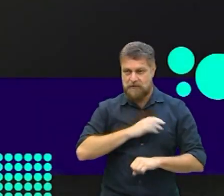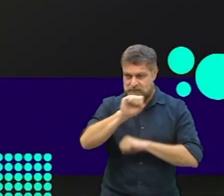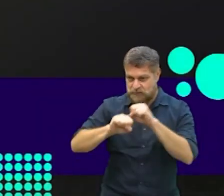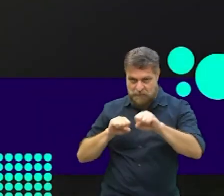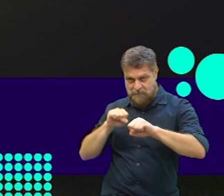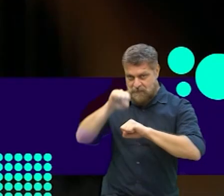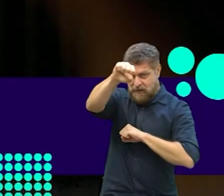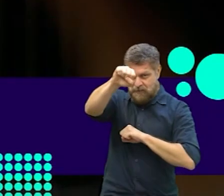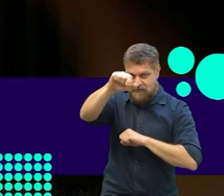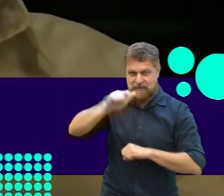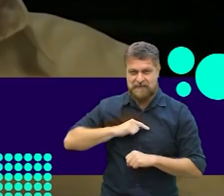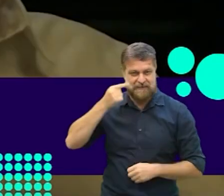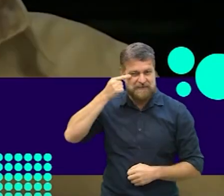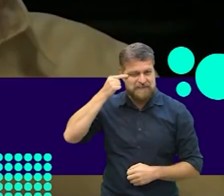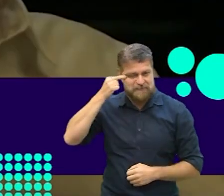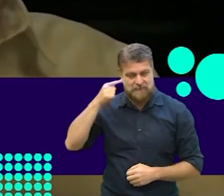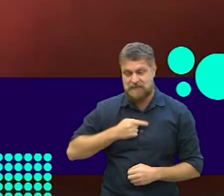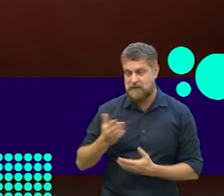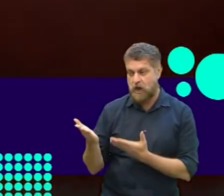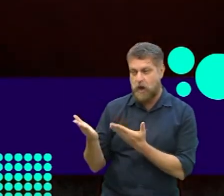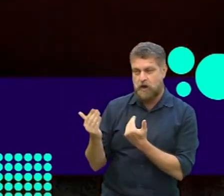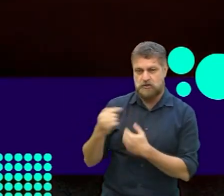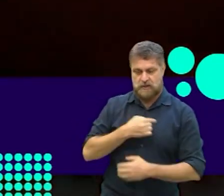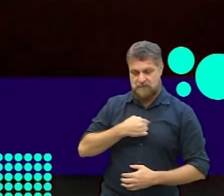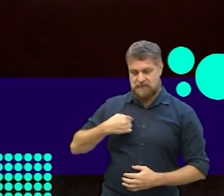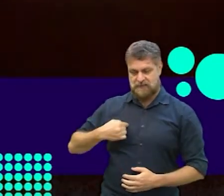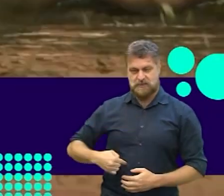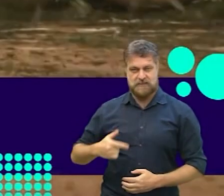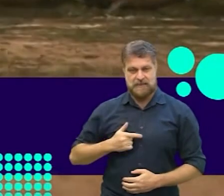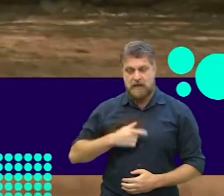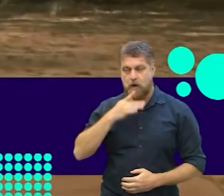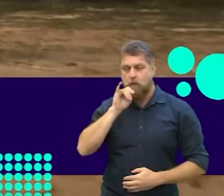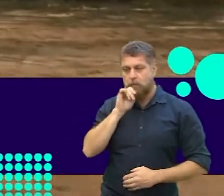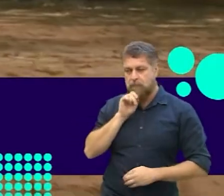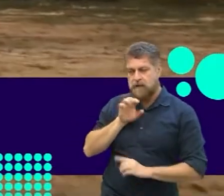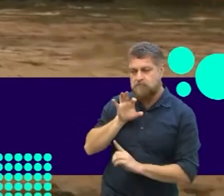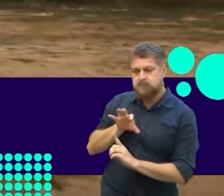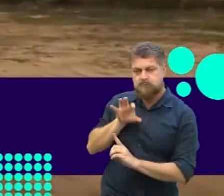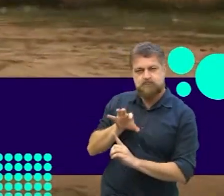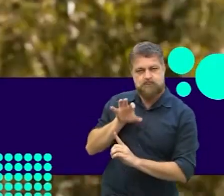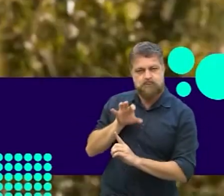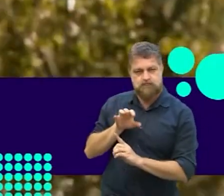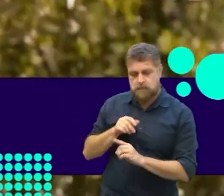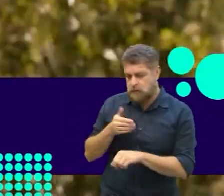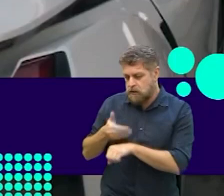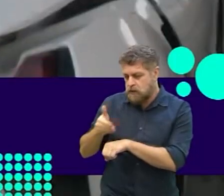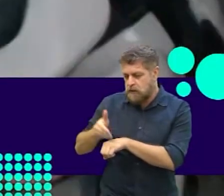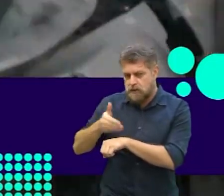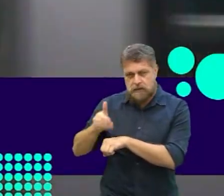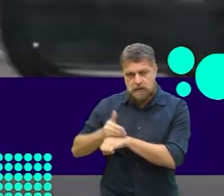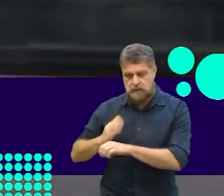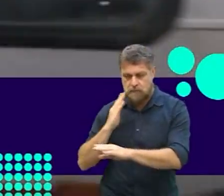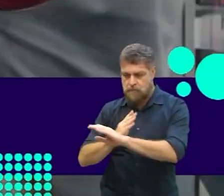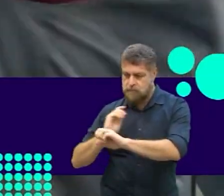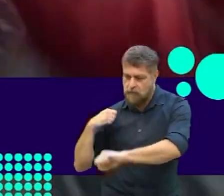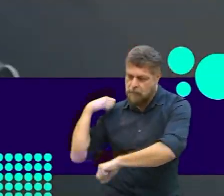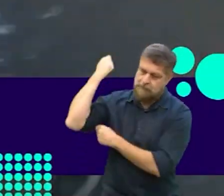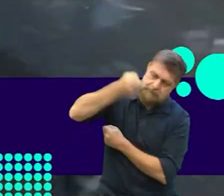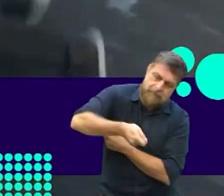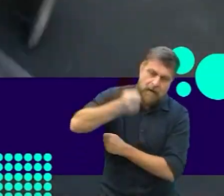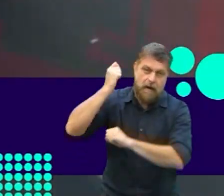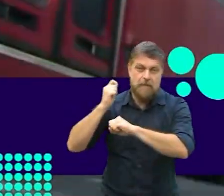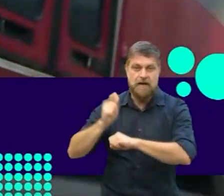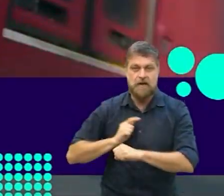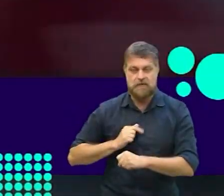Gosta de super-heróis? Shang-Chi é um jovem chinês criado por seu pai em reclusão, sendo treinado em artes